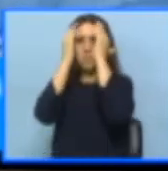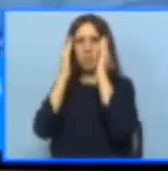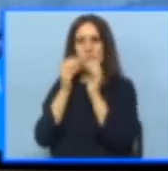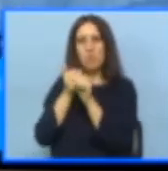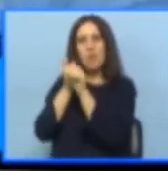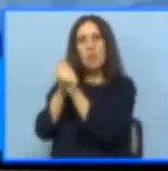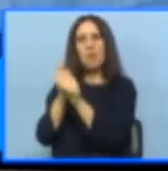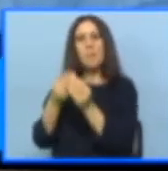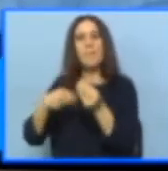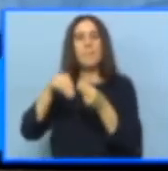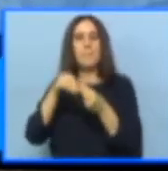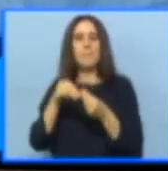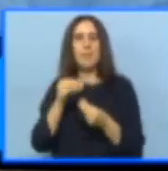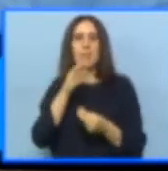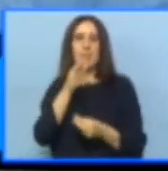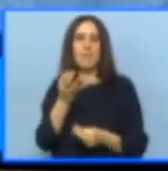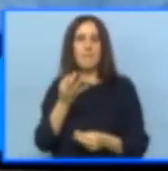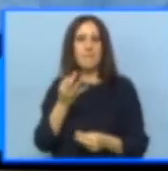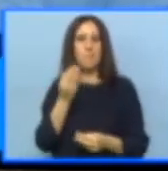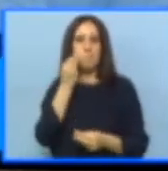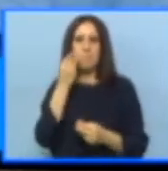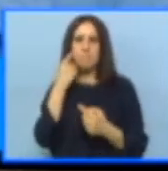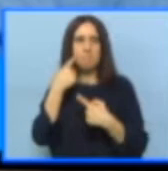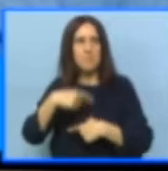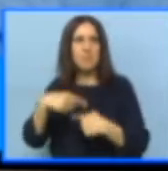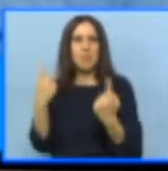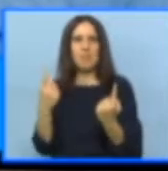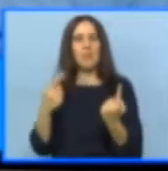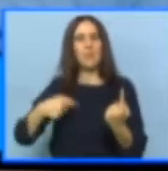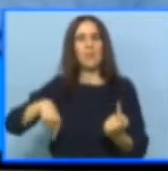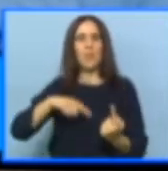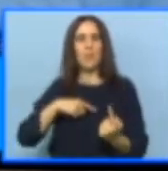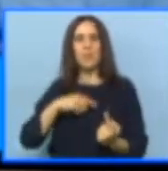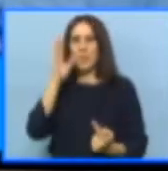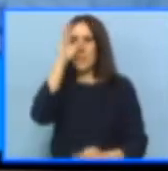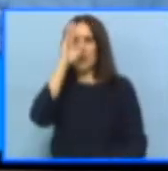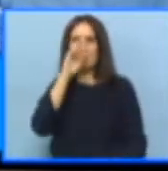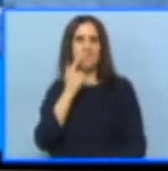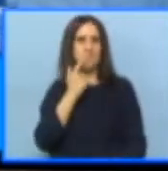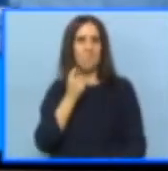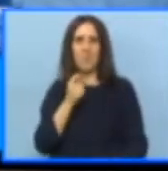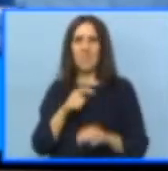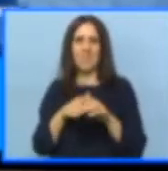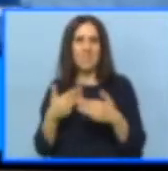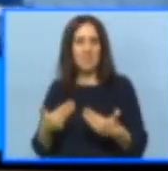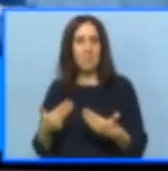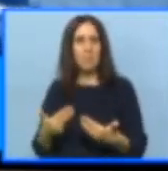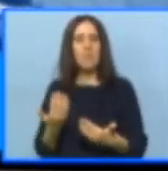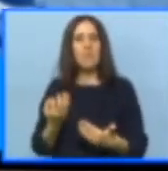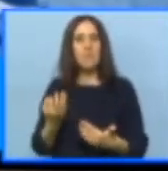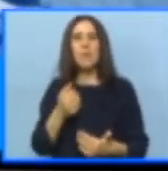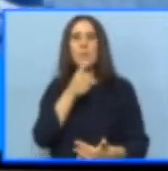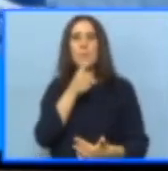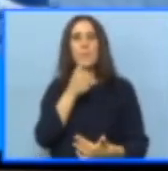há também aquilo, se nós quisermos, a questão de natureza mediática que nós não podemos fugir nos tempos em que vivemos, desta questão